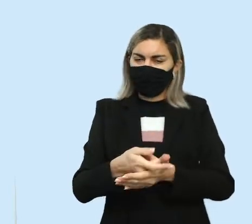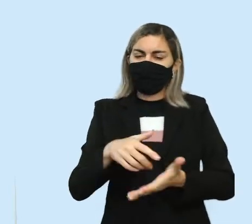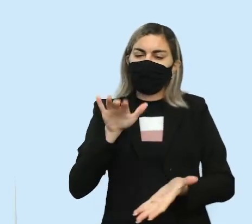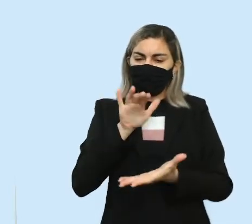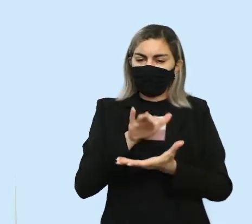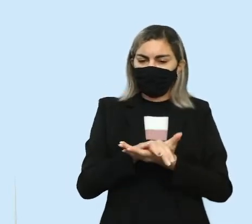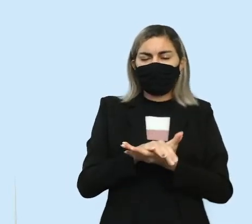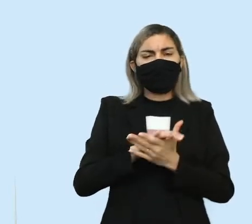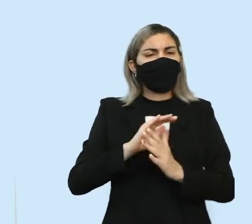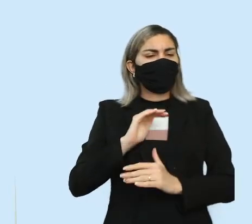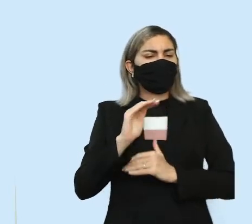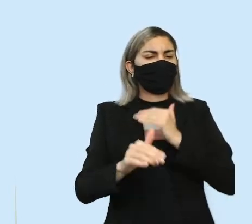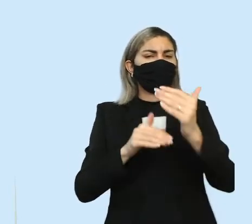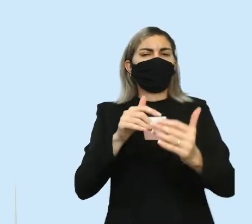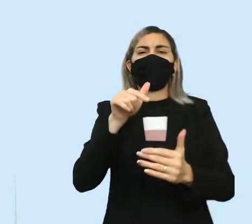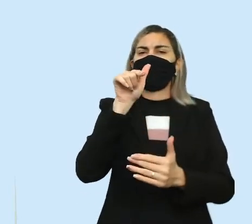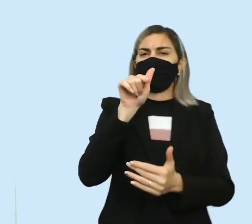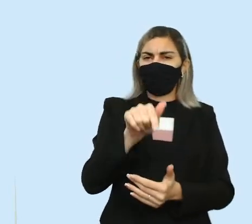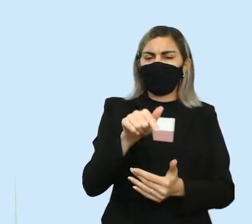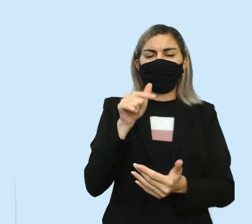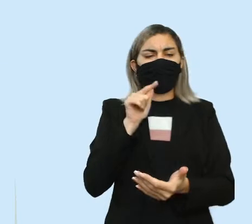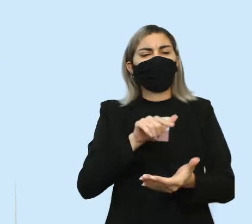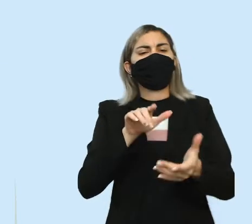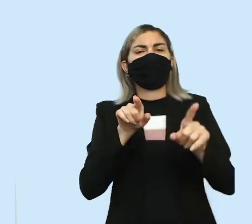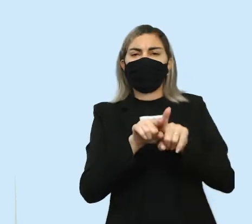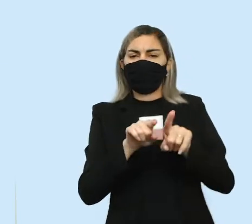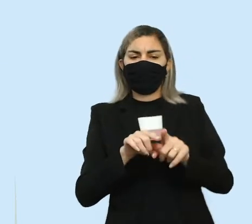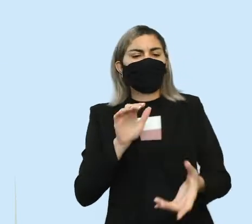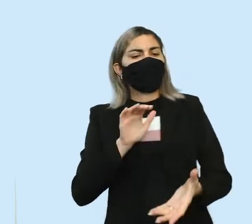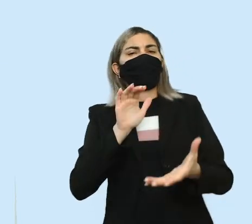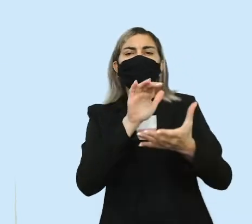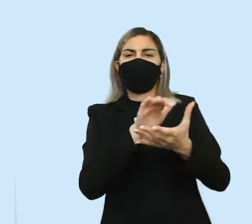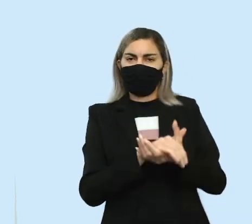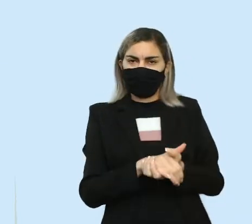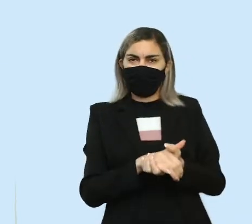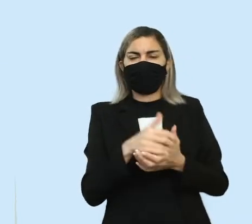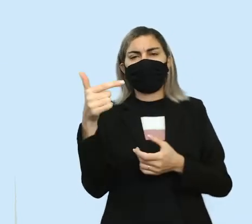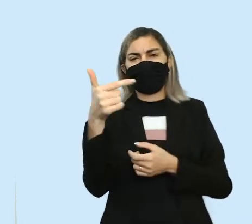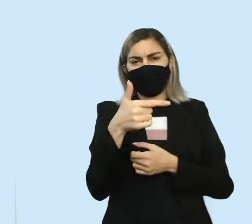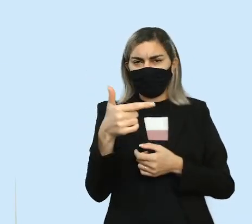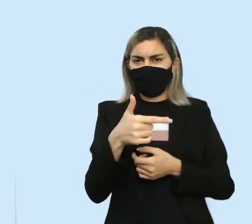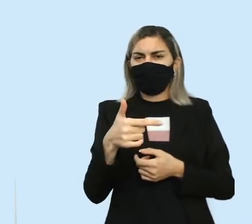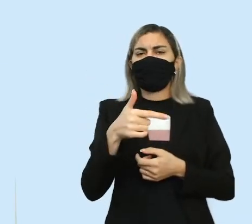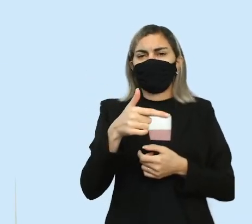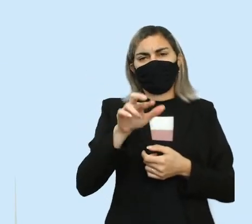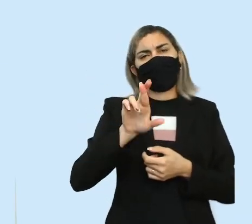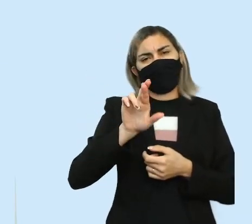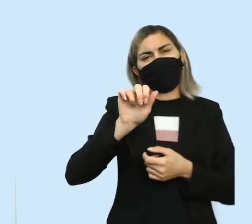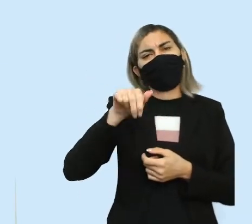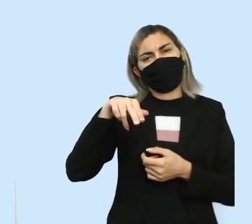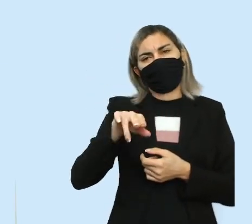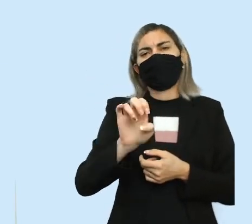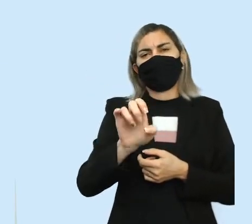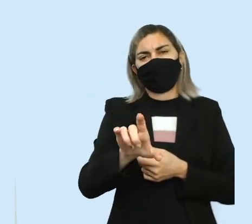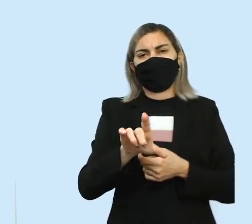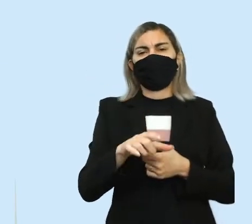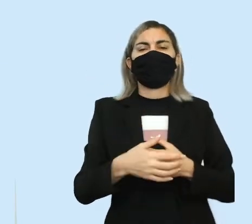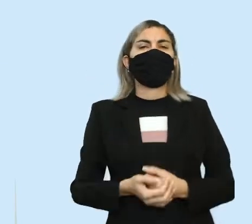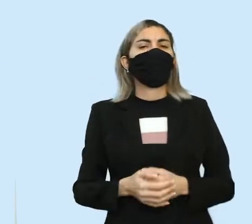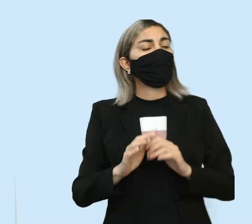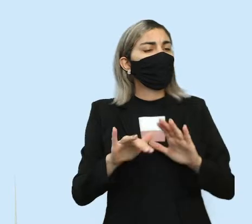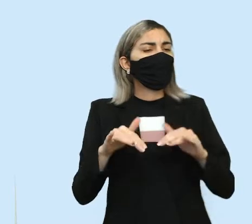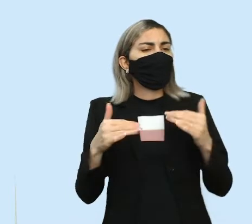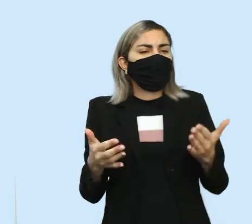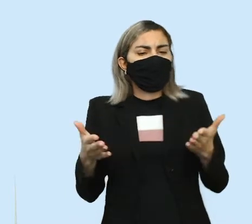casamento, e outros 7 para conseguir casar também com a mulher que ele gostava no primeiro momento, a Raquel.